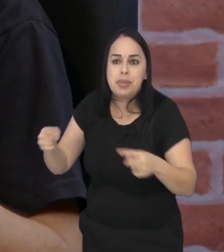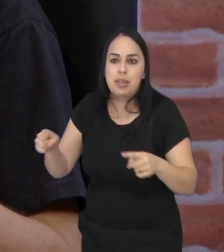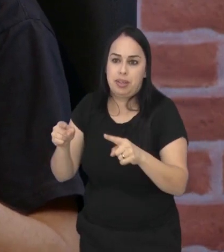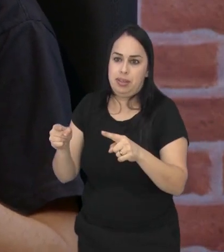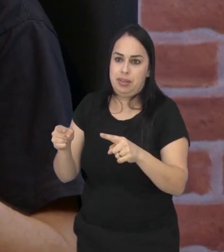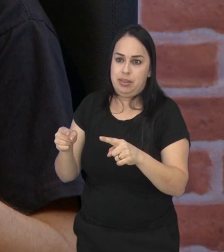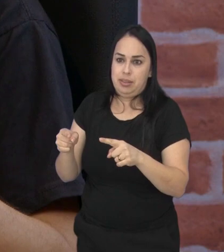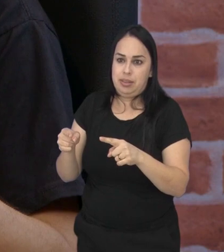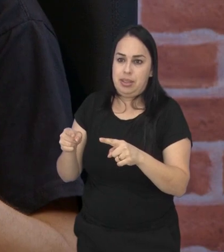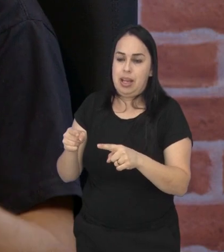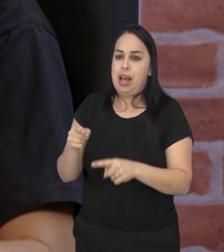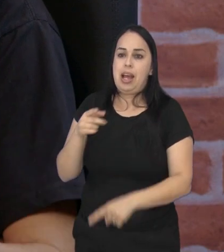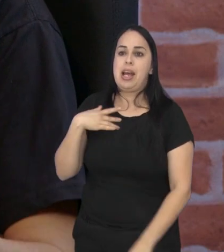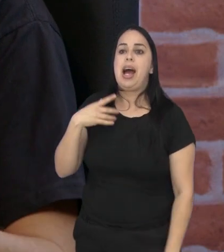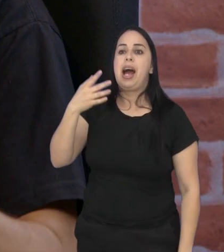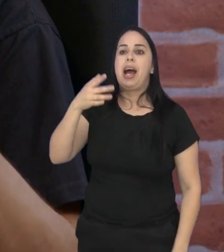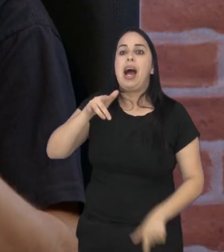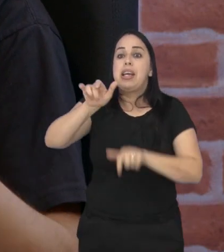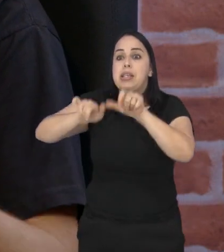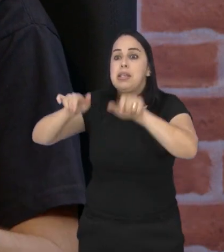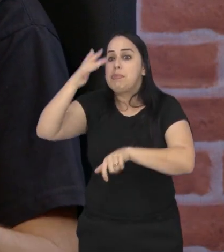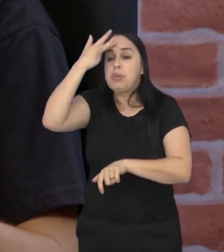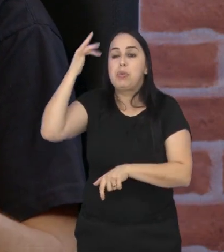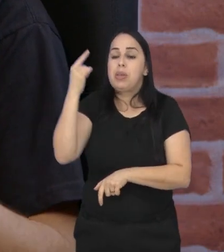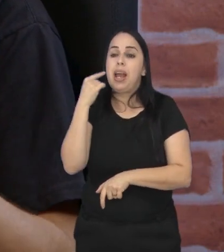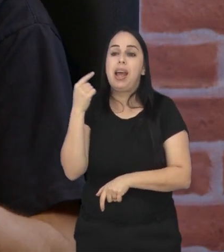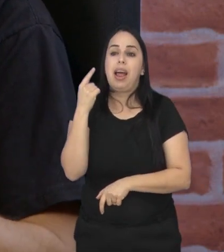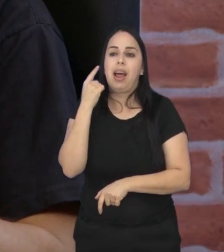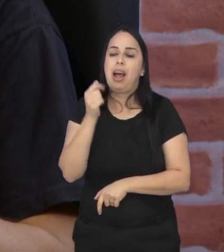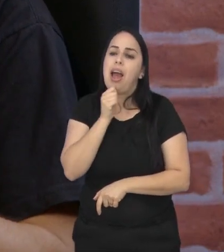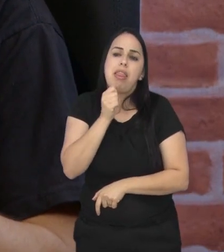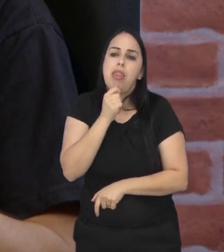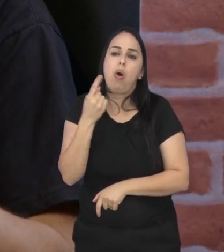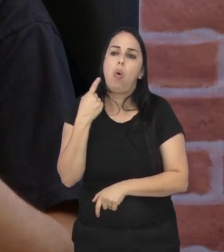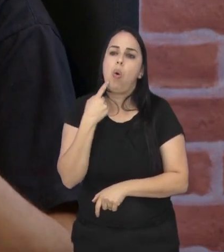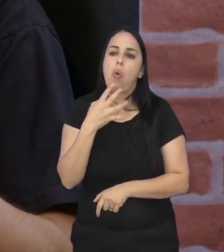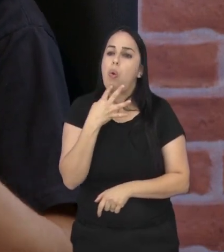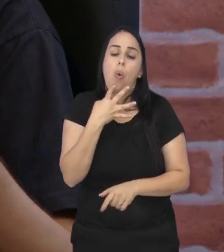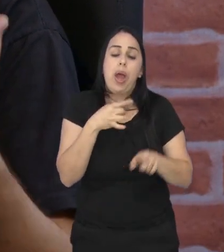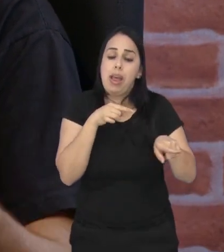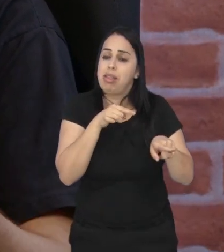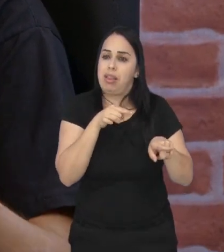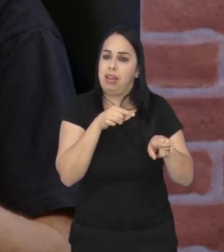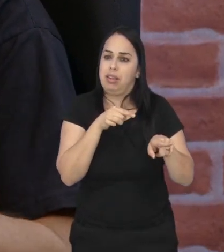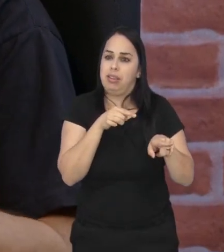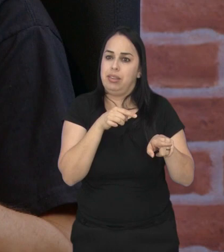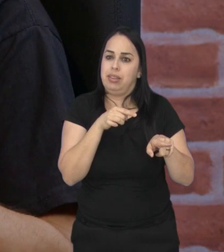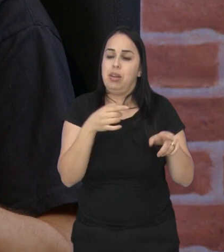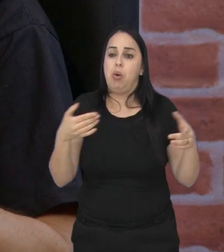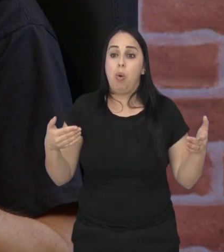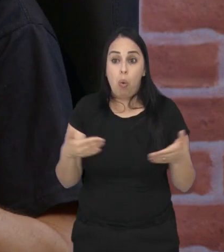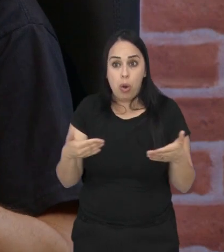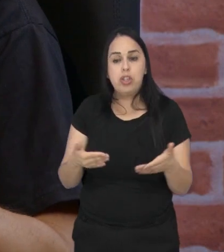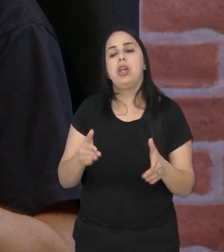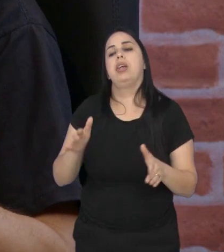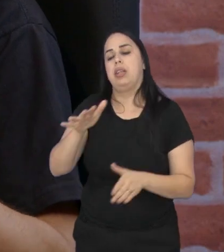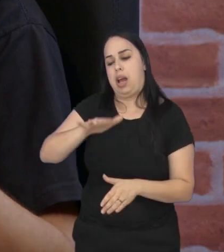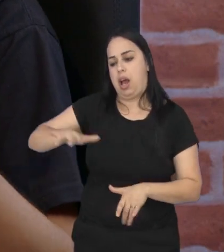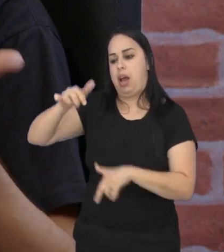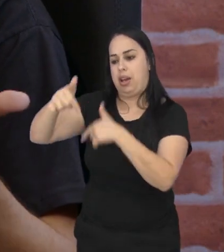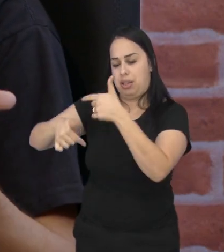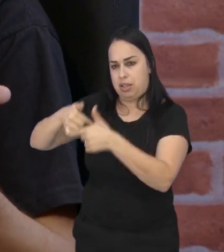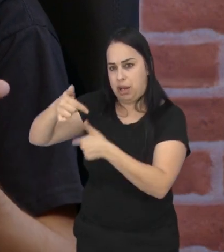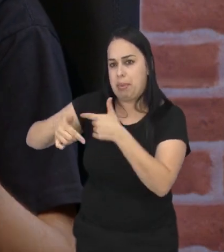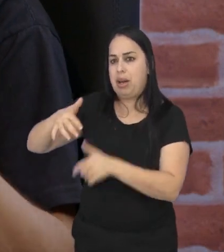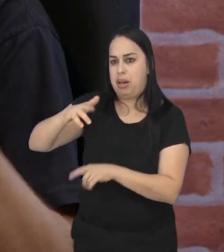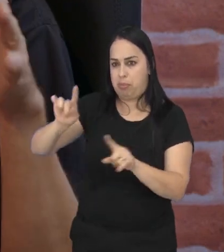ainda. Ninguém te conhece, você só é um aluno bom. E aí a gente foi trabalhando. Hoje ele vive de música, tem um salário melhor do